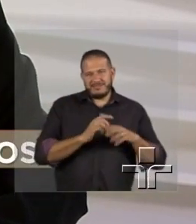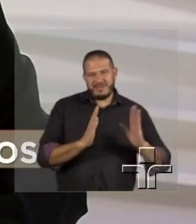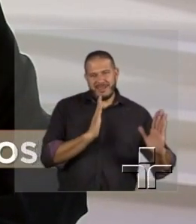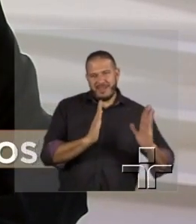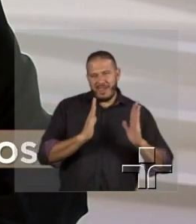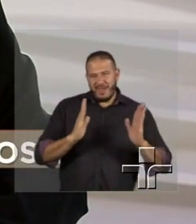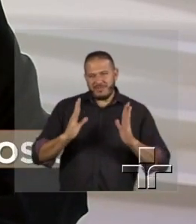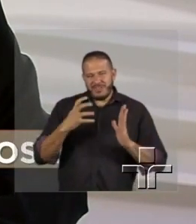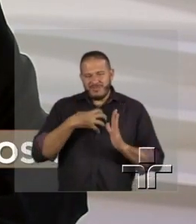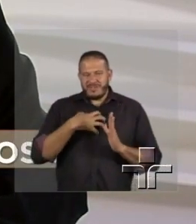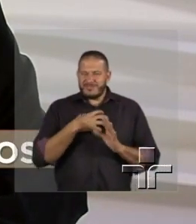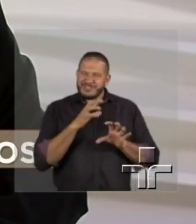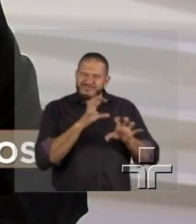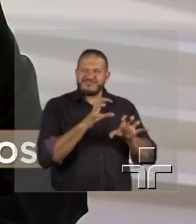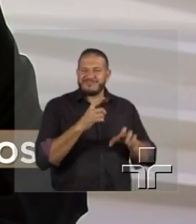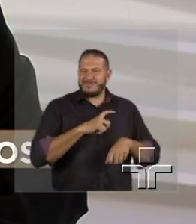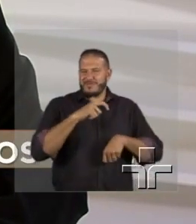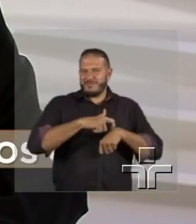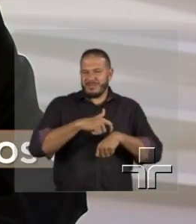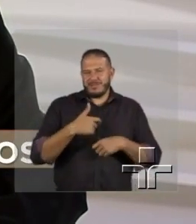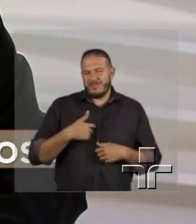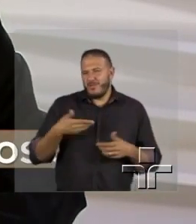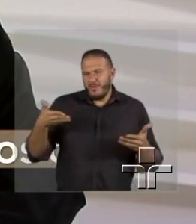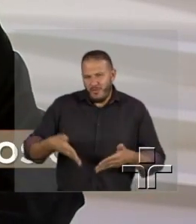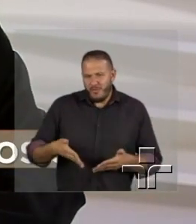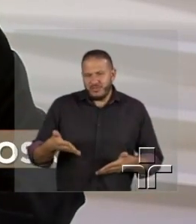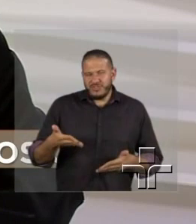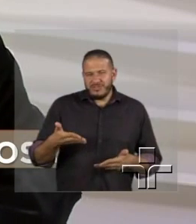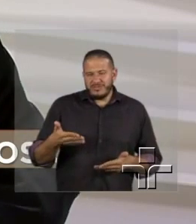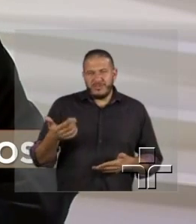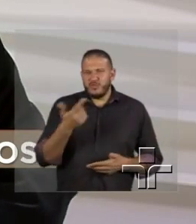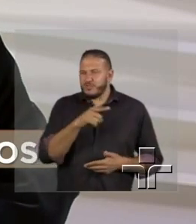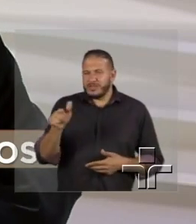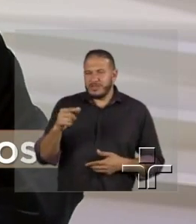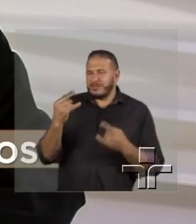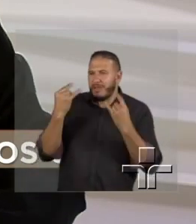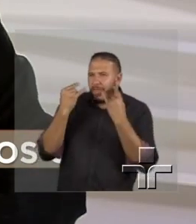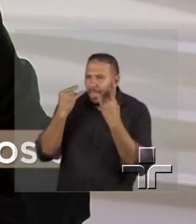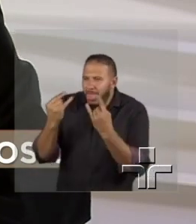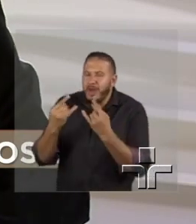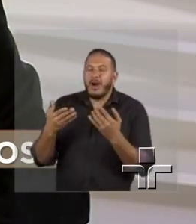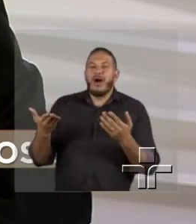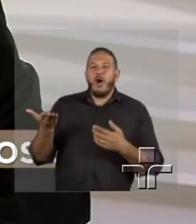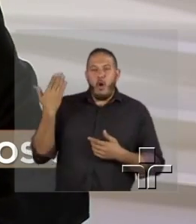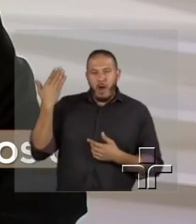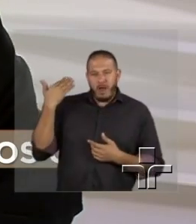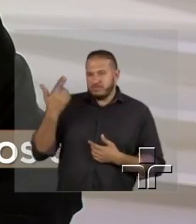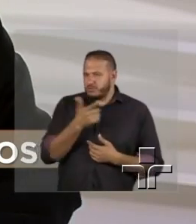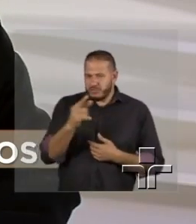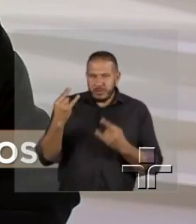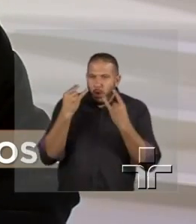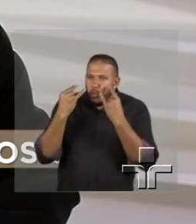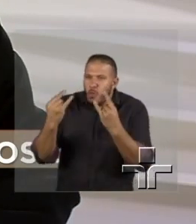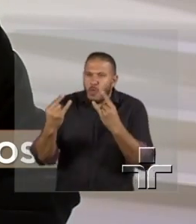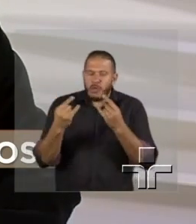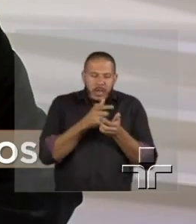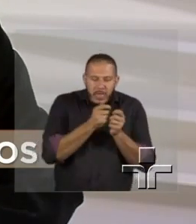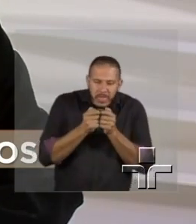foi desrespeito ou não. Eu não li o diálogo. Agora, que a Lava Jato é um marco, vamos dizer assim,